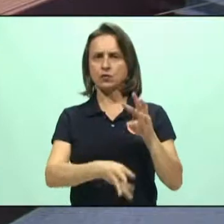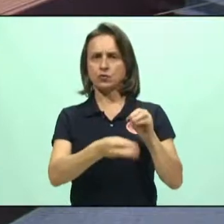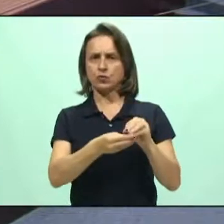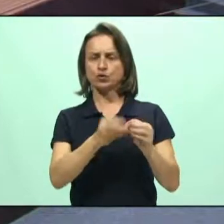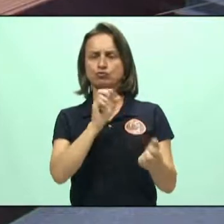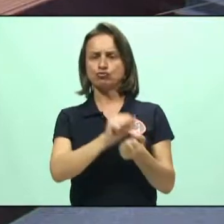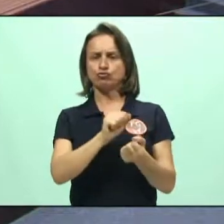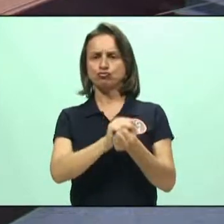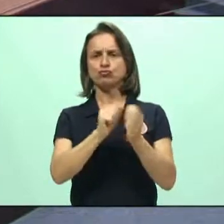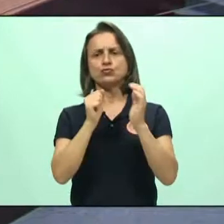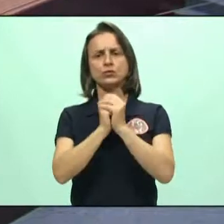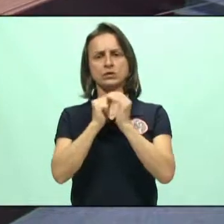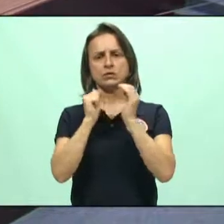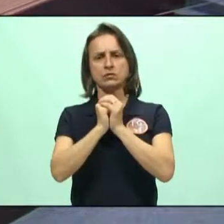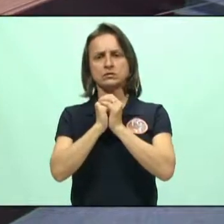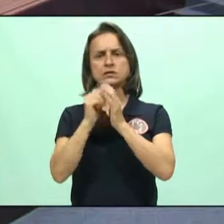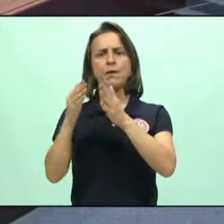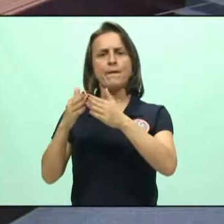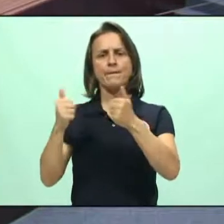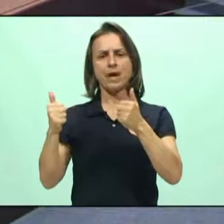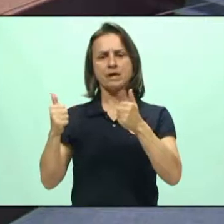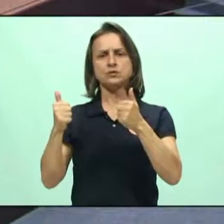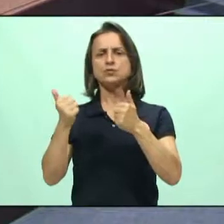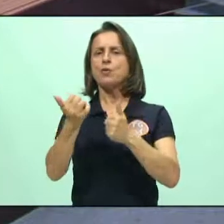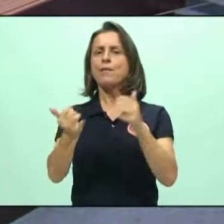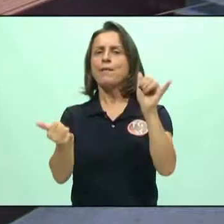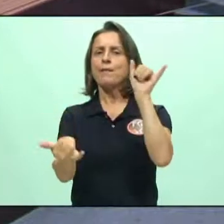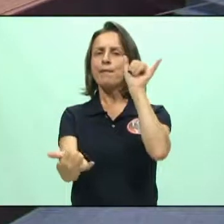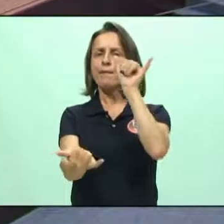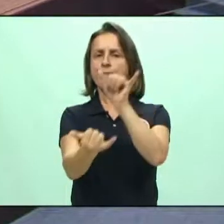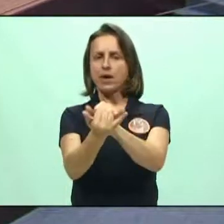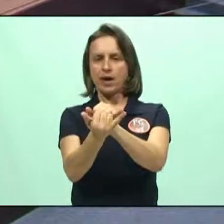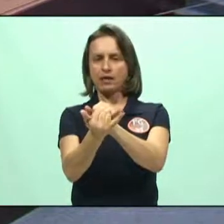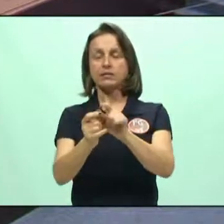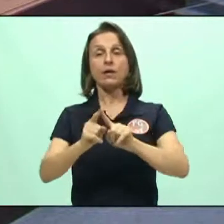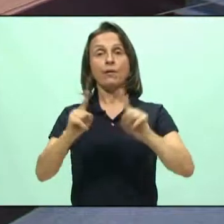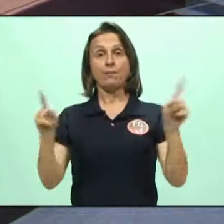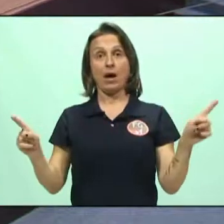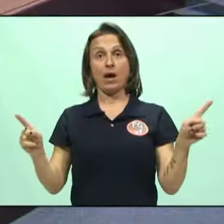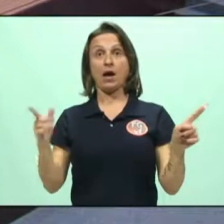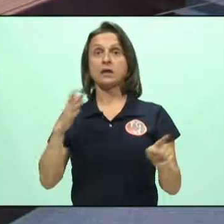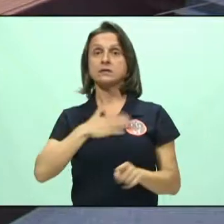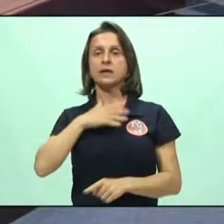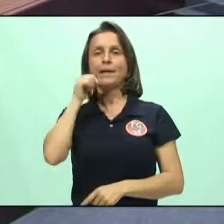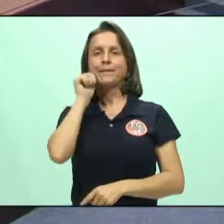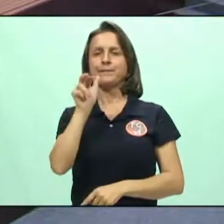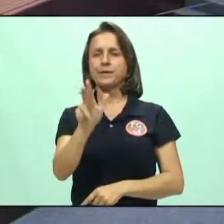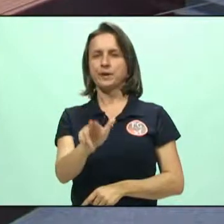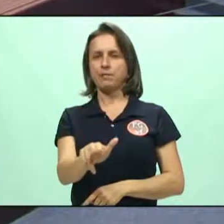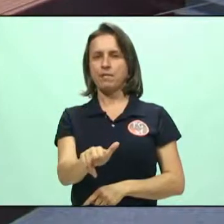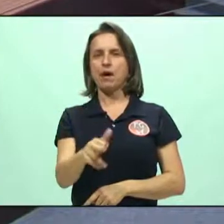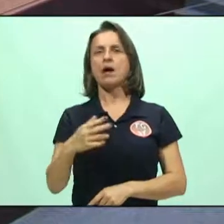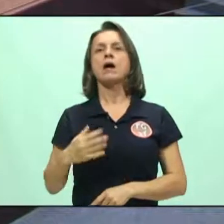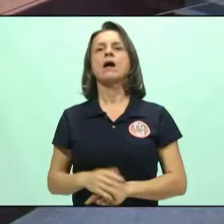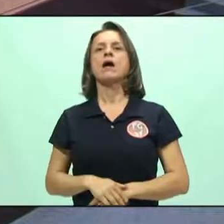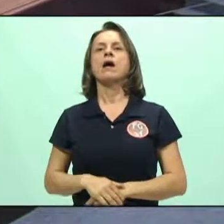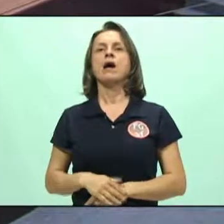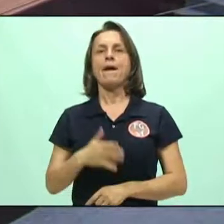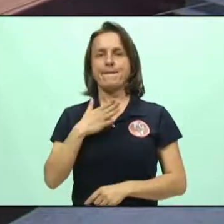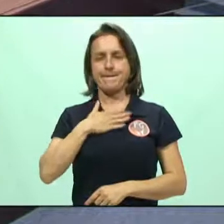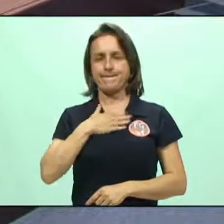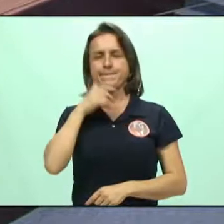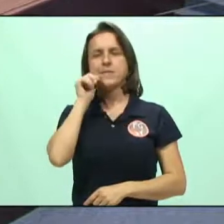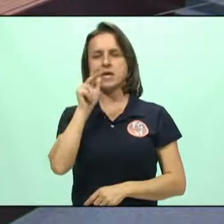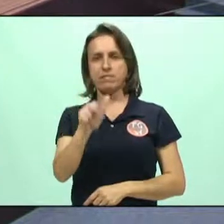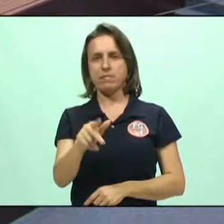Peço perdão aos colegas para fazer esse pedido mas eu estou com a minha irmã minha irmã mais nova passando por uma dificuldade muito grande